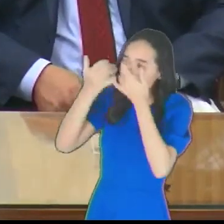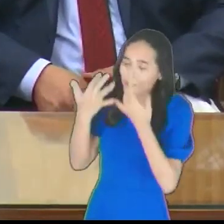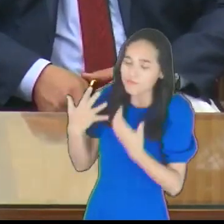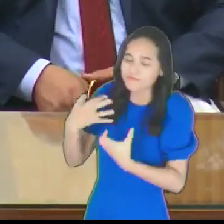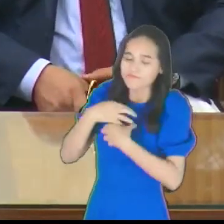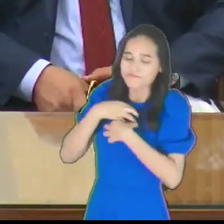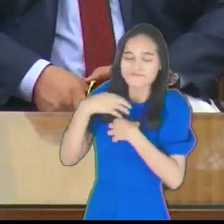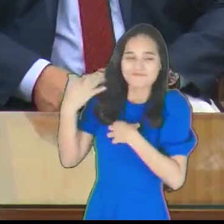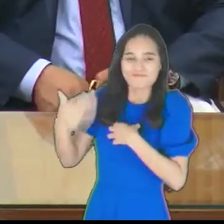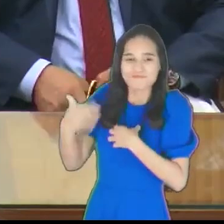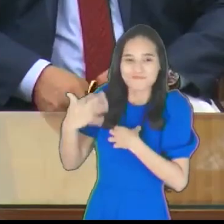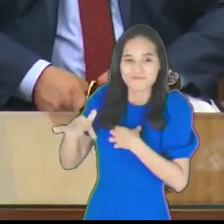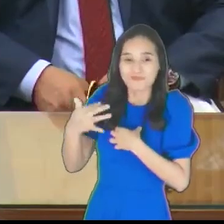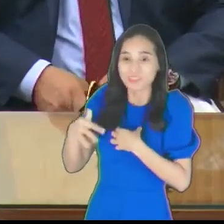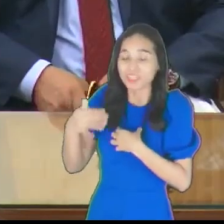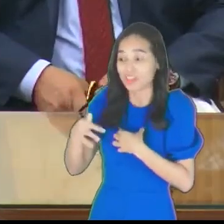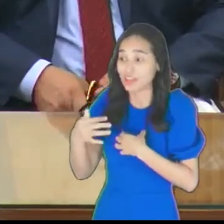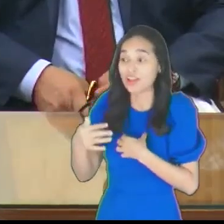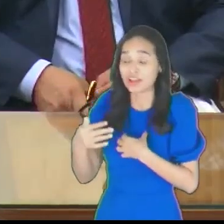sentido a dor da sua